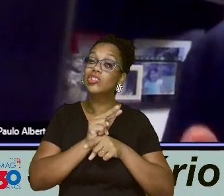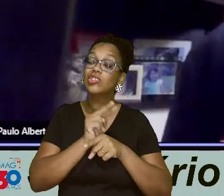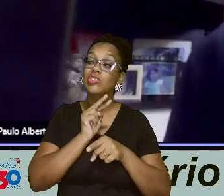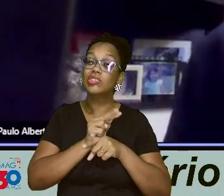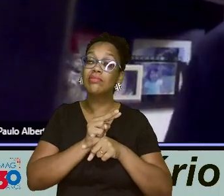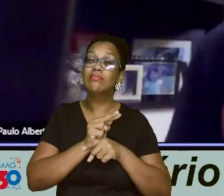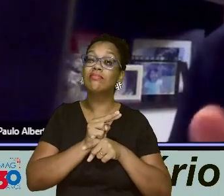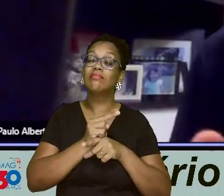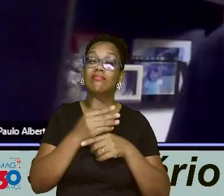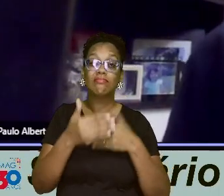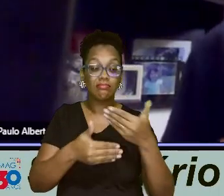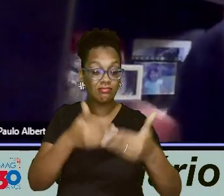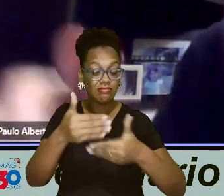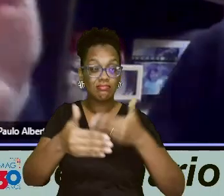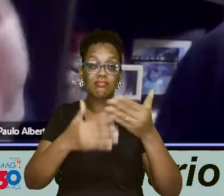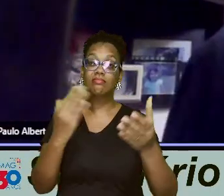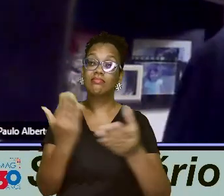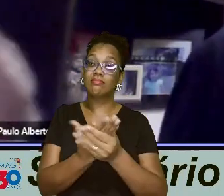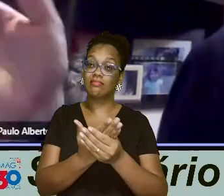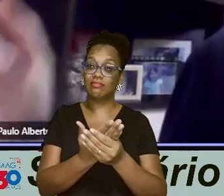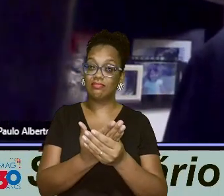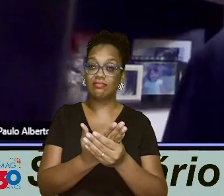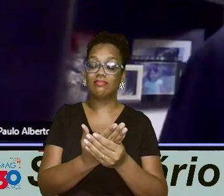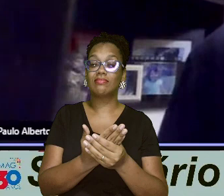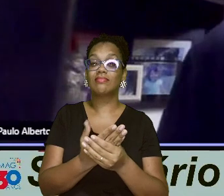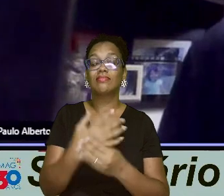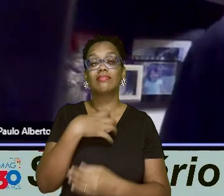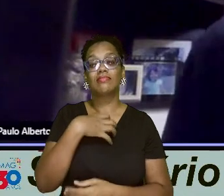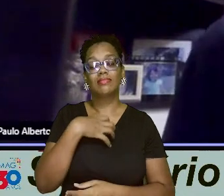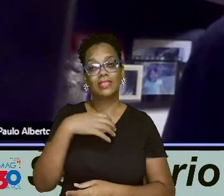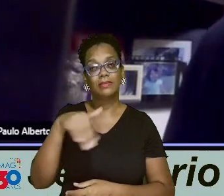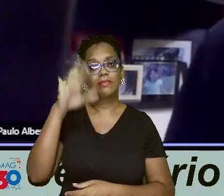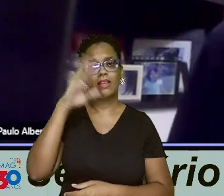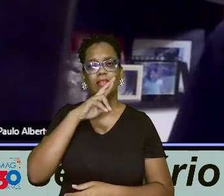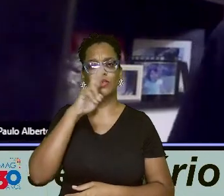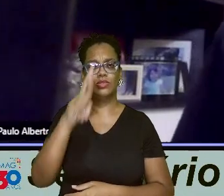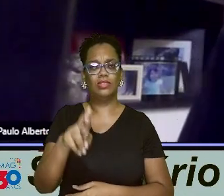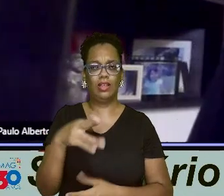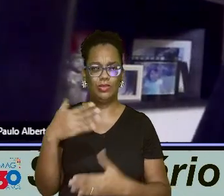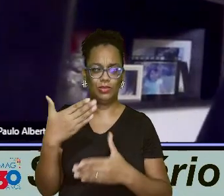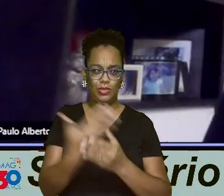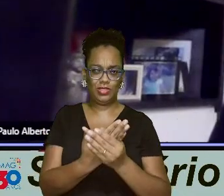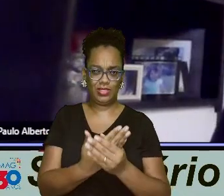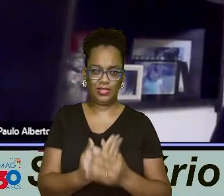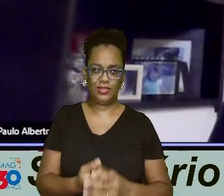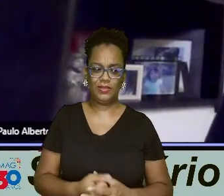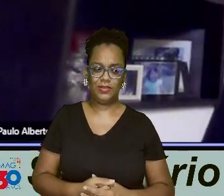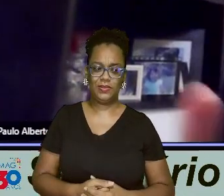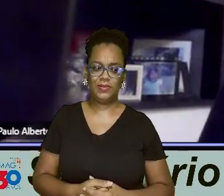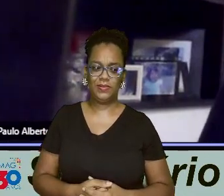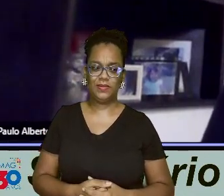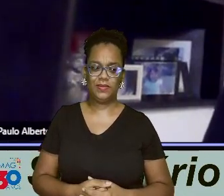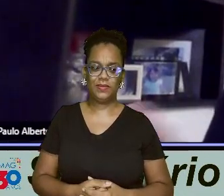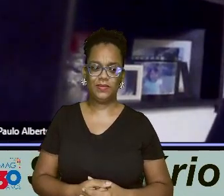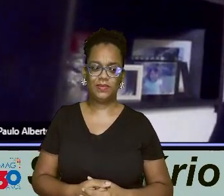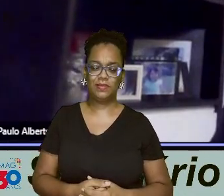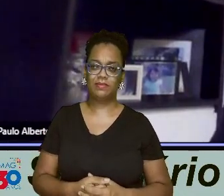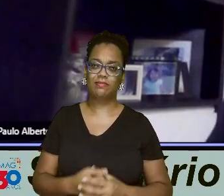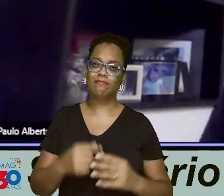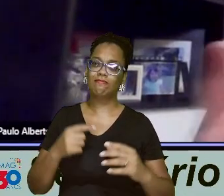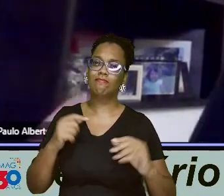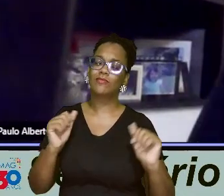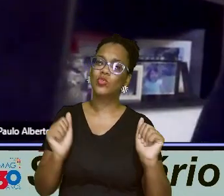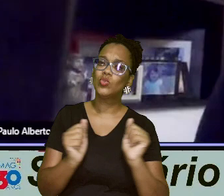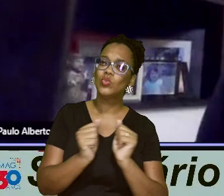andamento processual, celere, e de modo a propiciar um resultado útil do processo. E com aproximação, muitas vezes, do